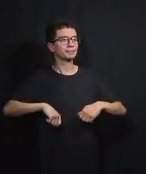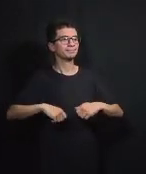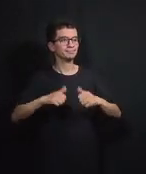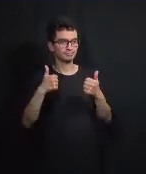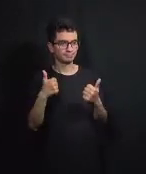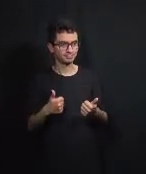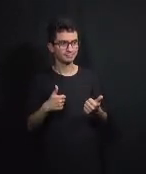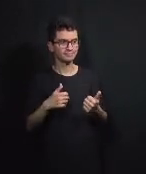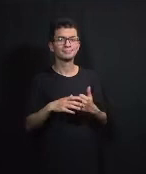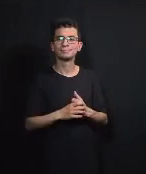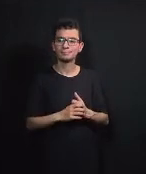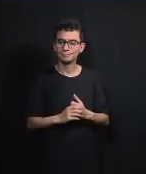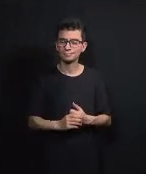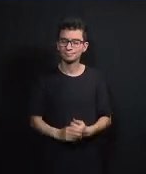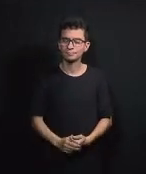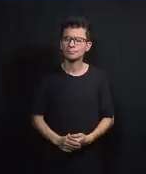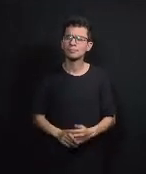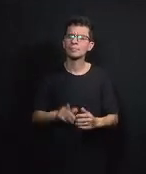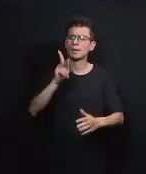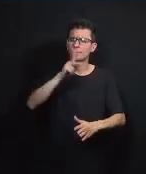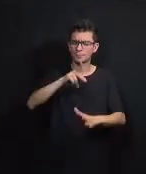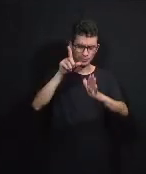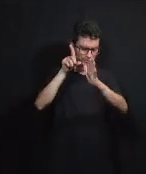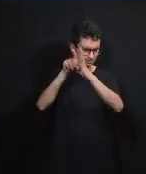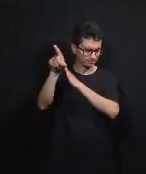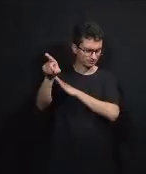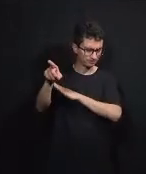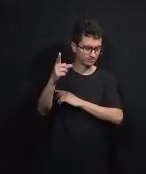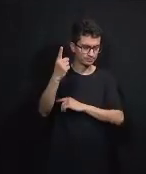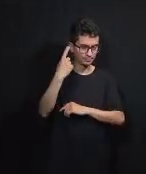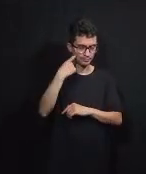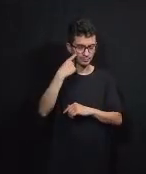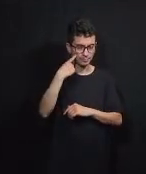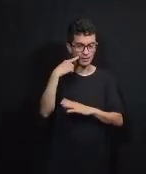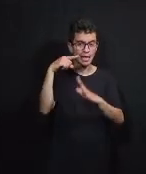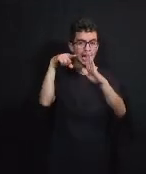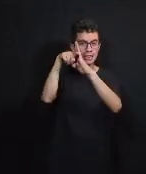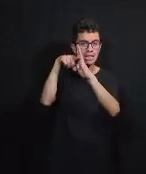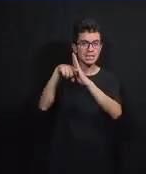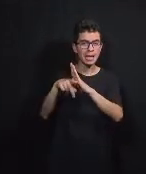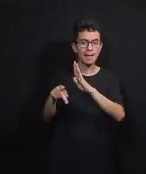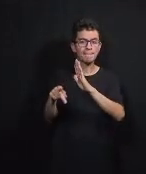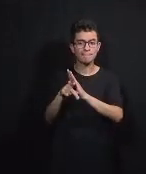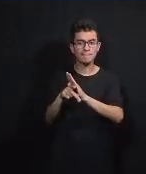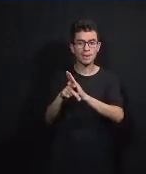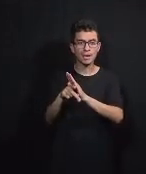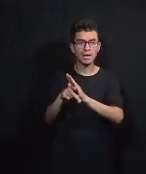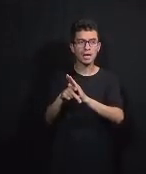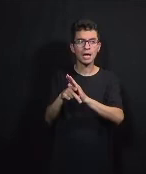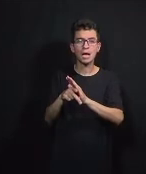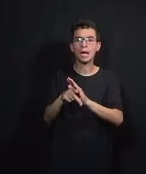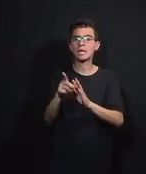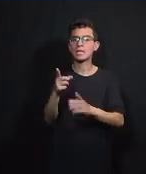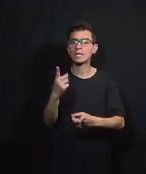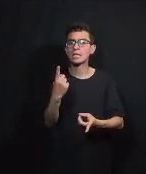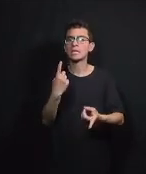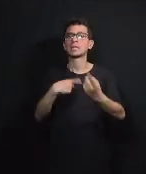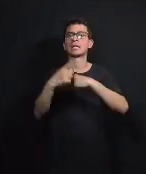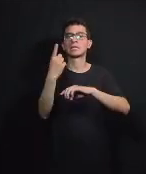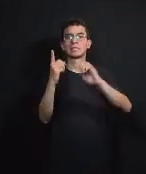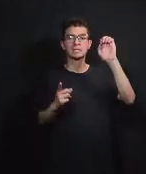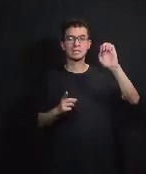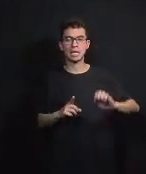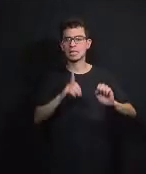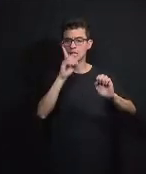Professor, qual a sua análise para a guinada extrema-direita da política brasileira em